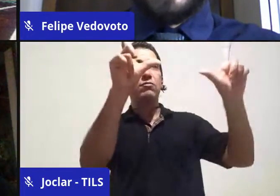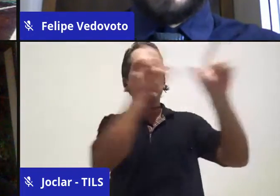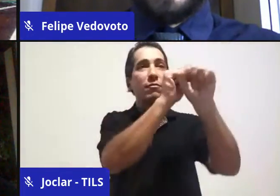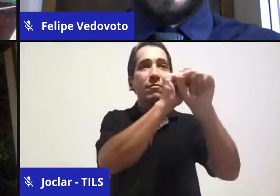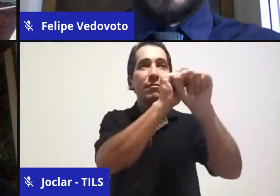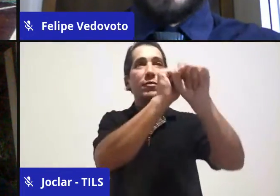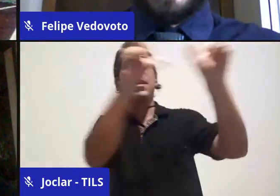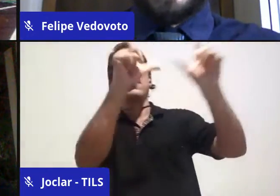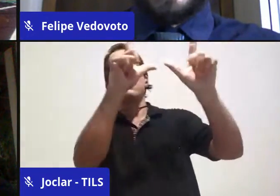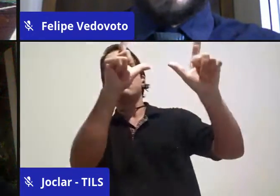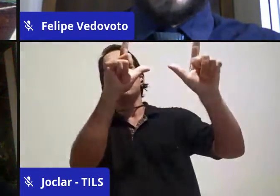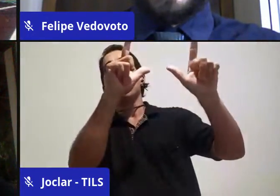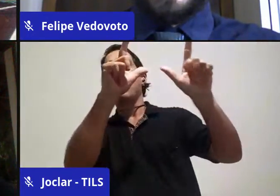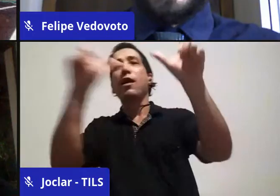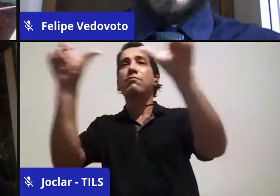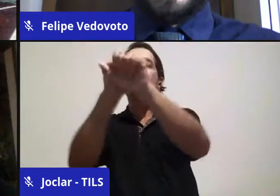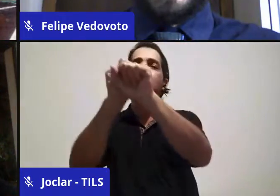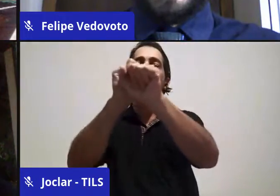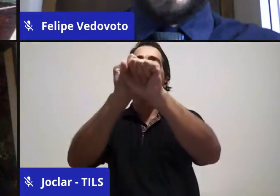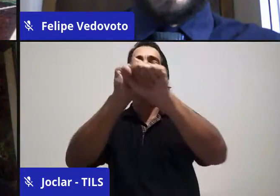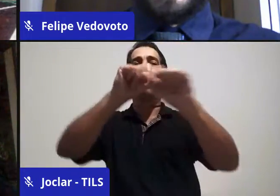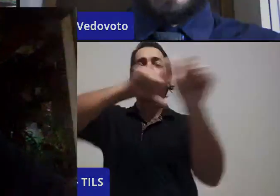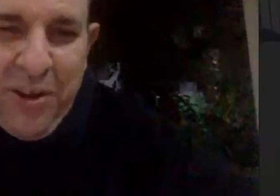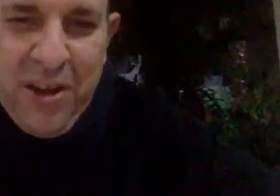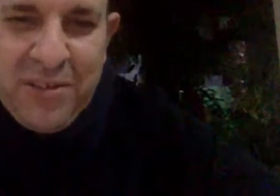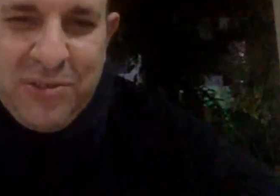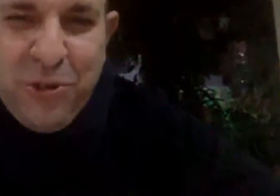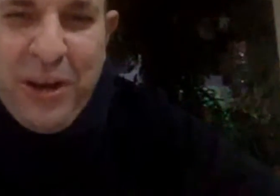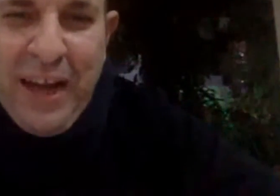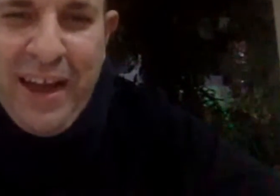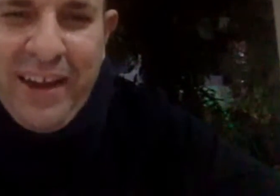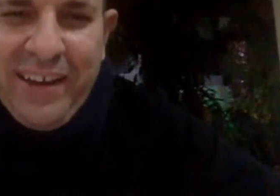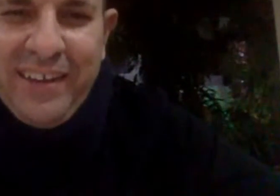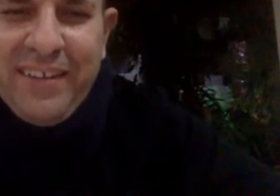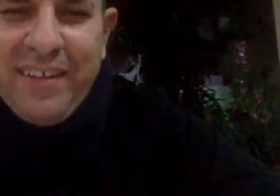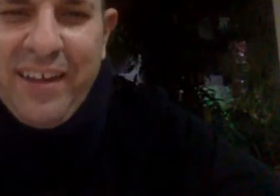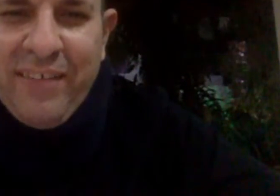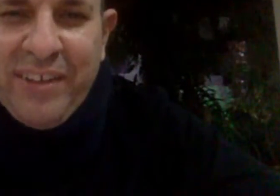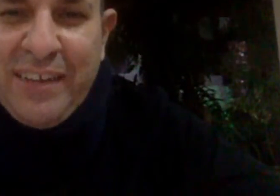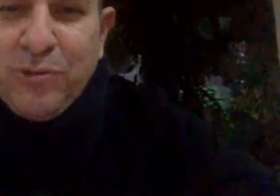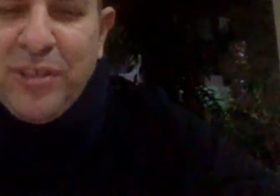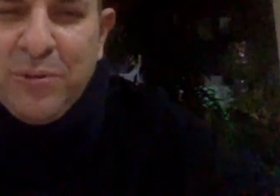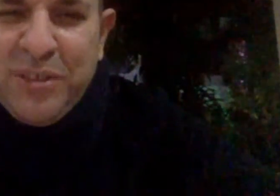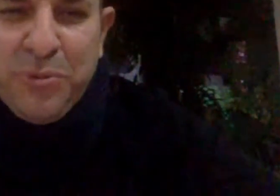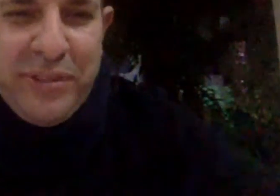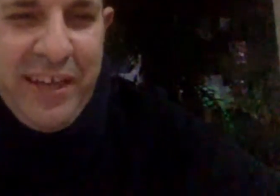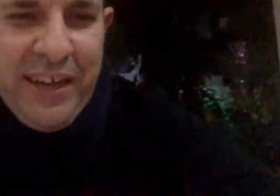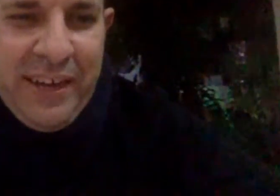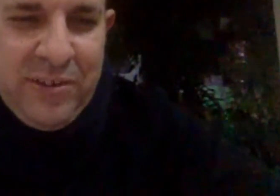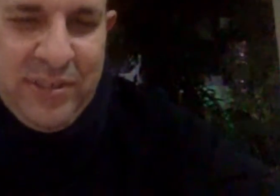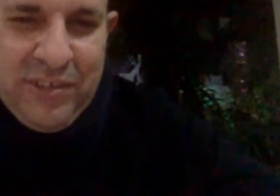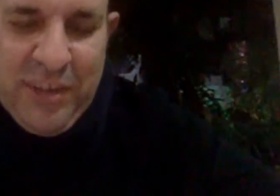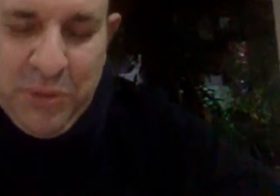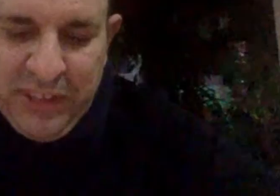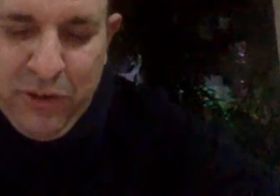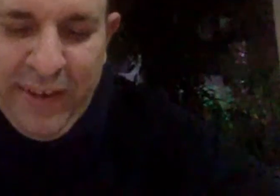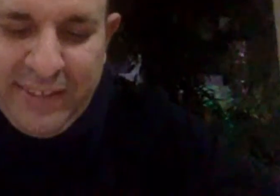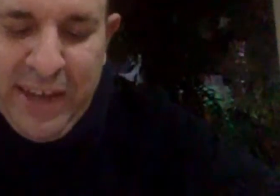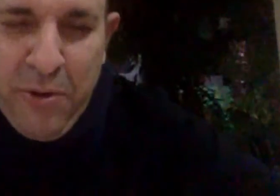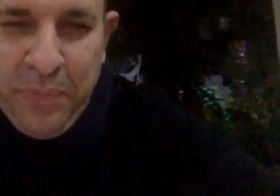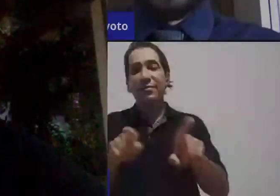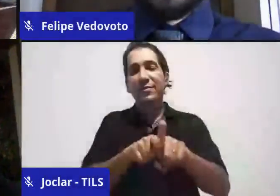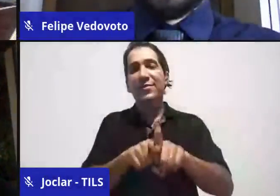Fernandes, que é nosso pró-reitor, vai tocar uma melodia para nós, Joclar, fazendo tradução simultânea, ou seja, é